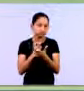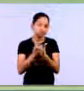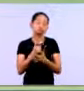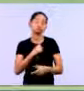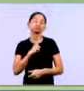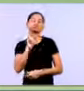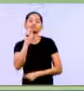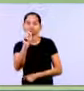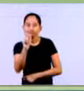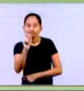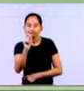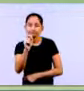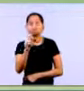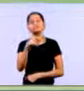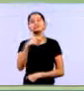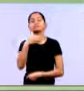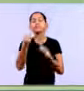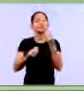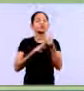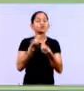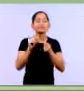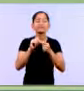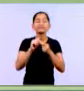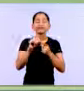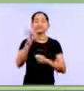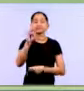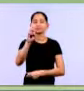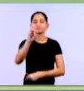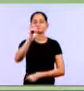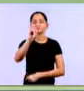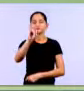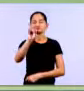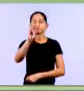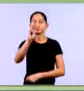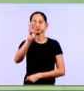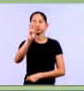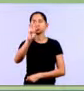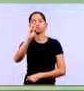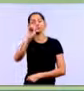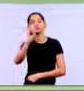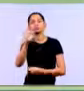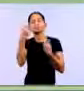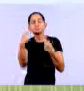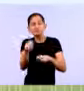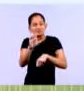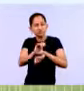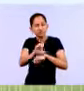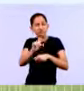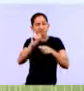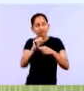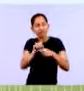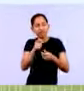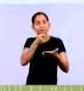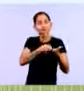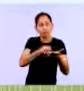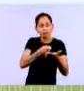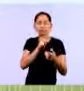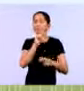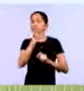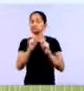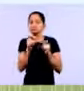dos tributos, mas para que existem os tributos? Por que tributar? Por que o Estado precisa tributar? Bom, o Estado